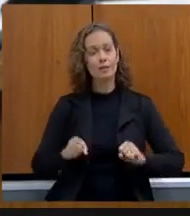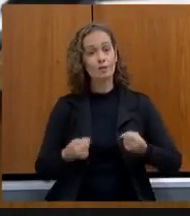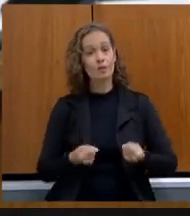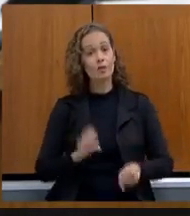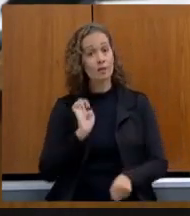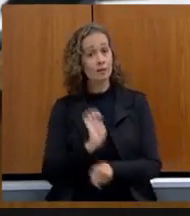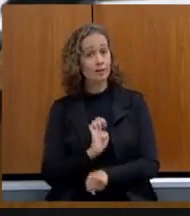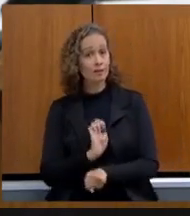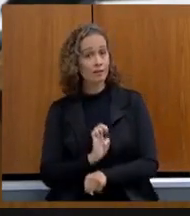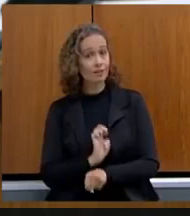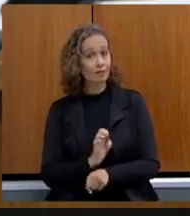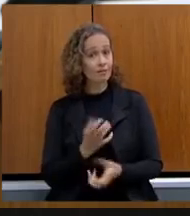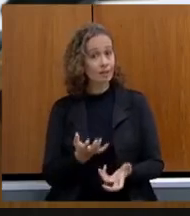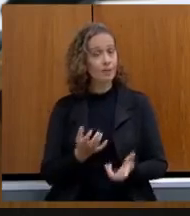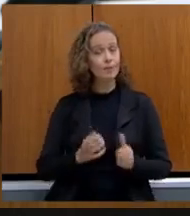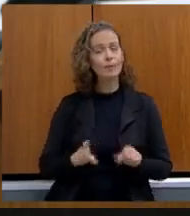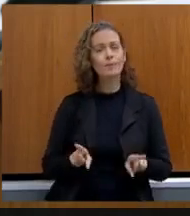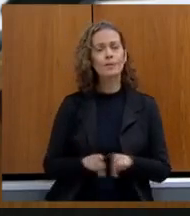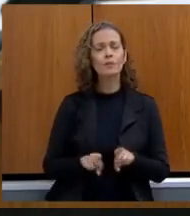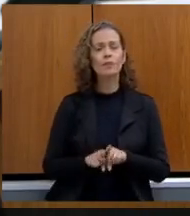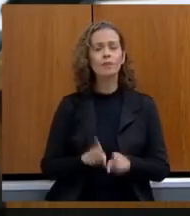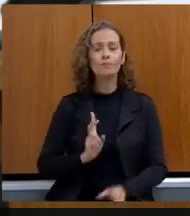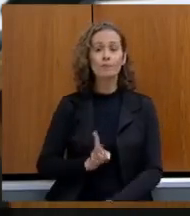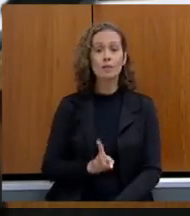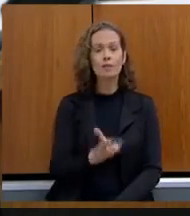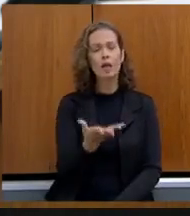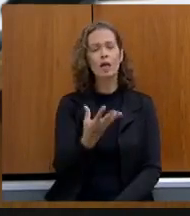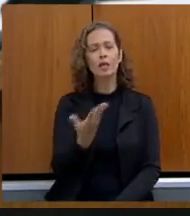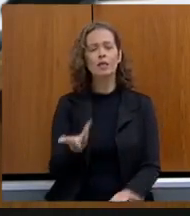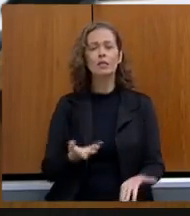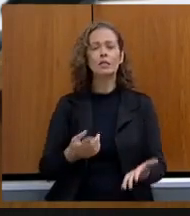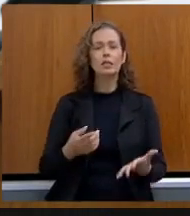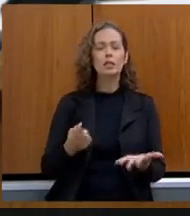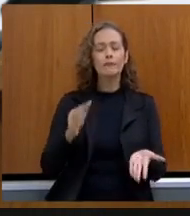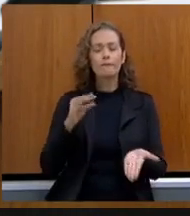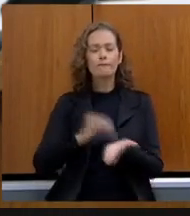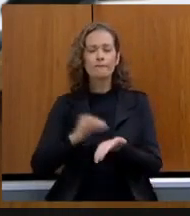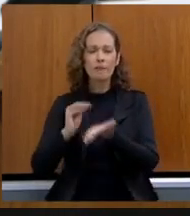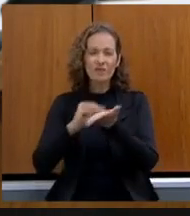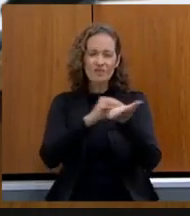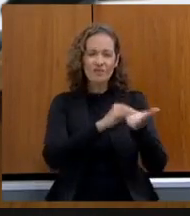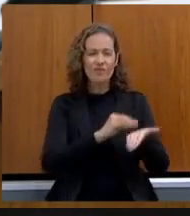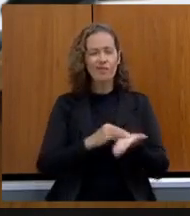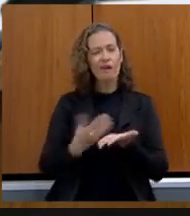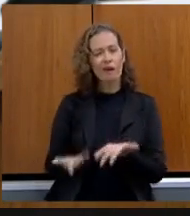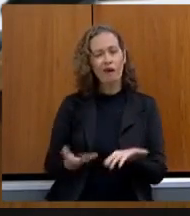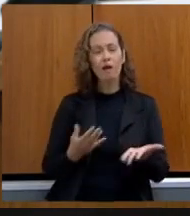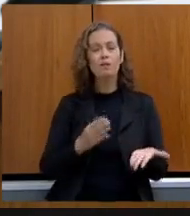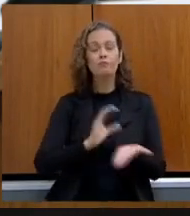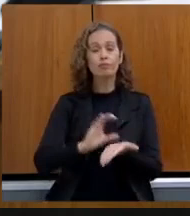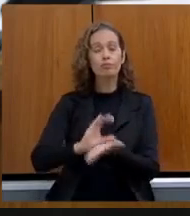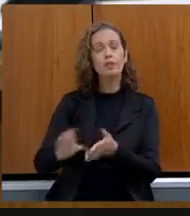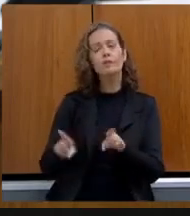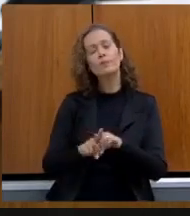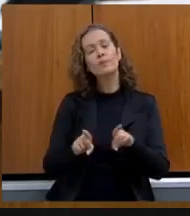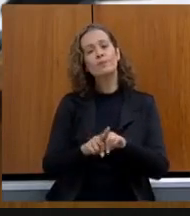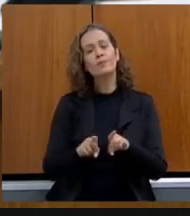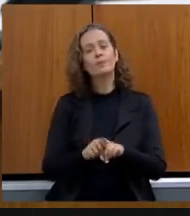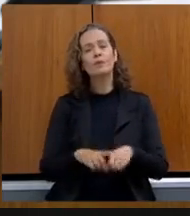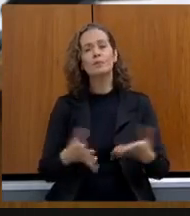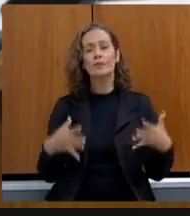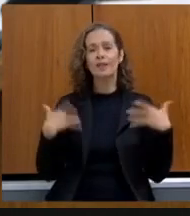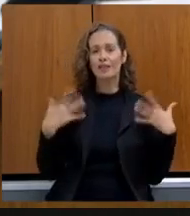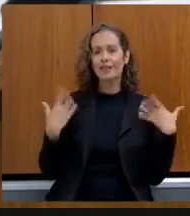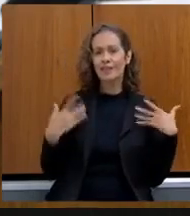esse estado é um estado e felizmente né que segue numa situação muito frágil em relação às questões financeiras mas tem uma alegria muito grande de